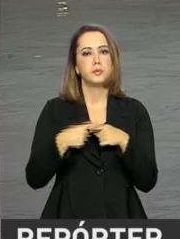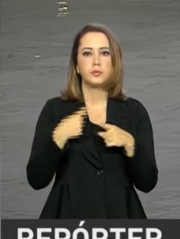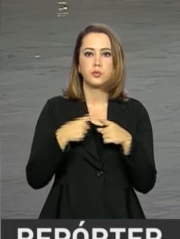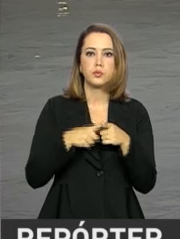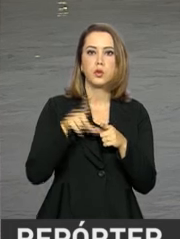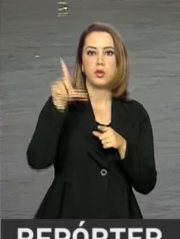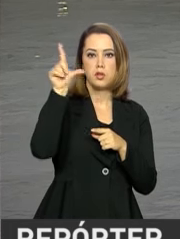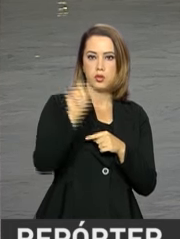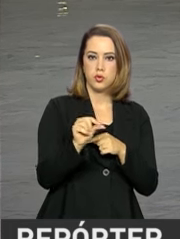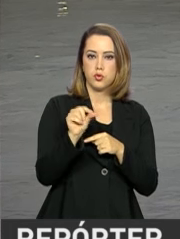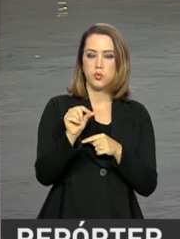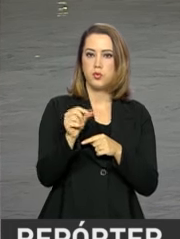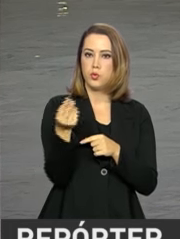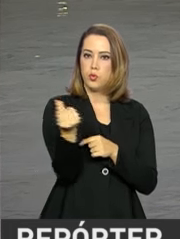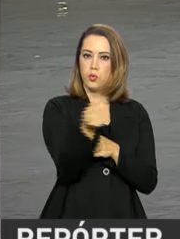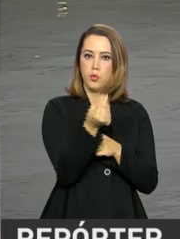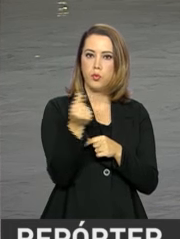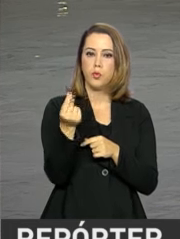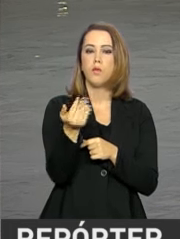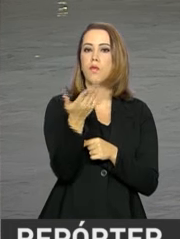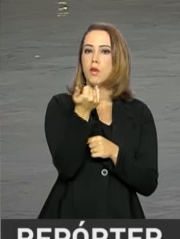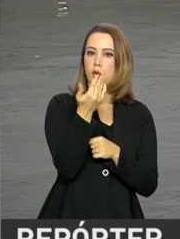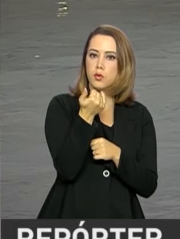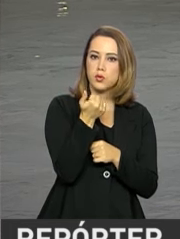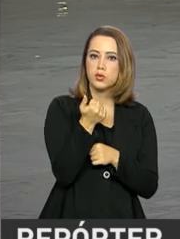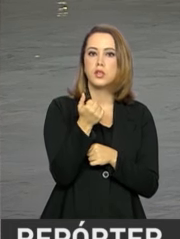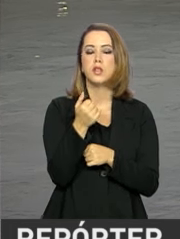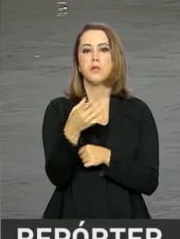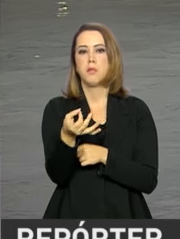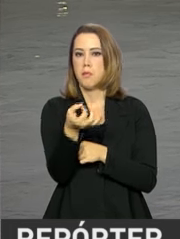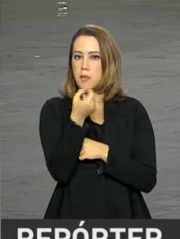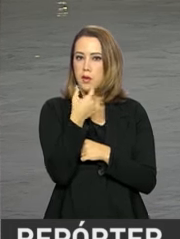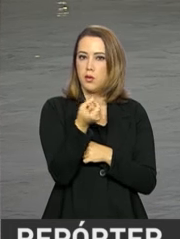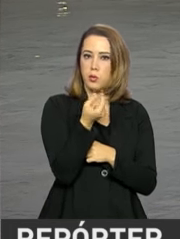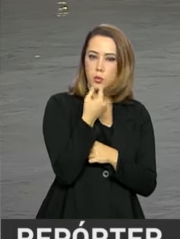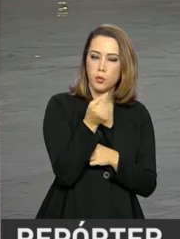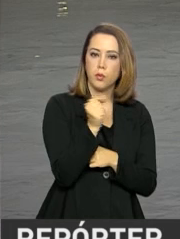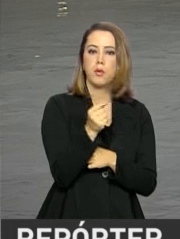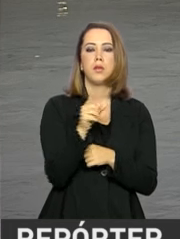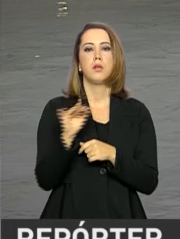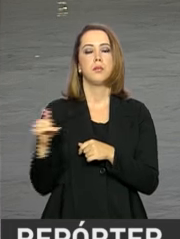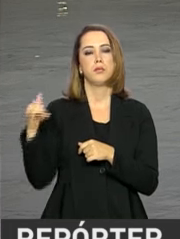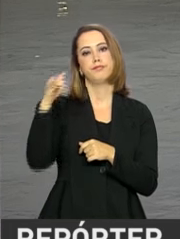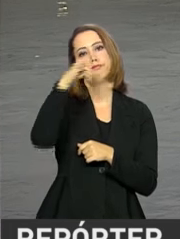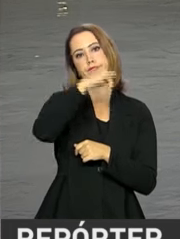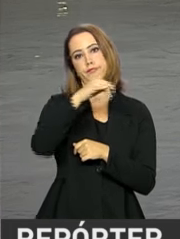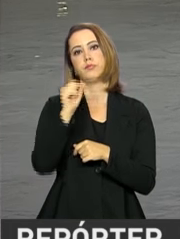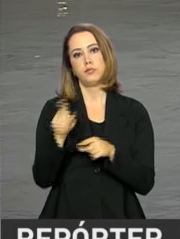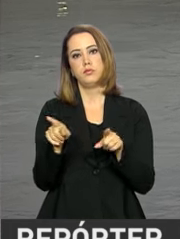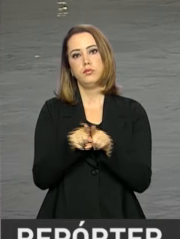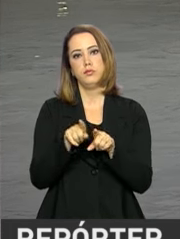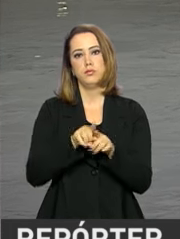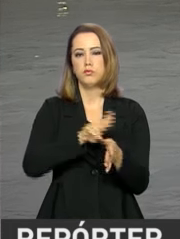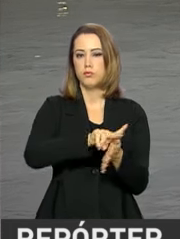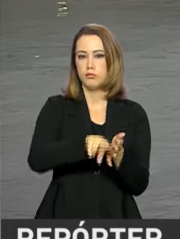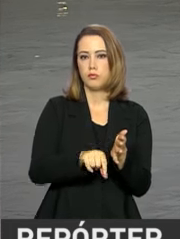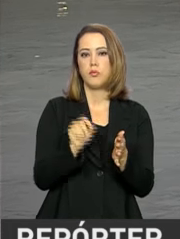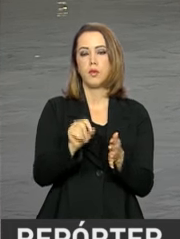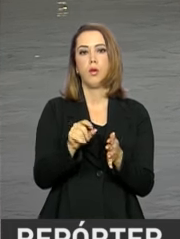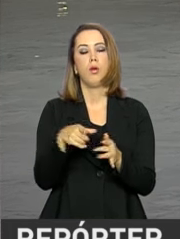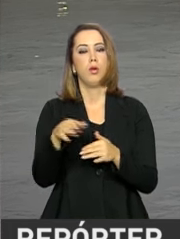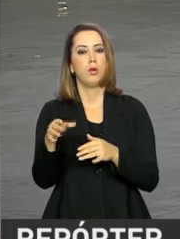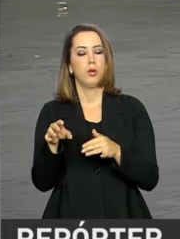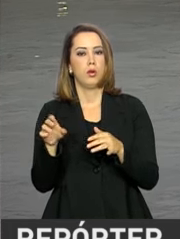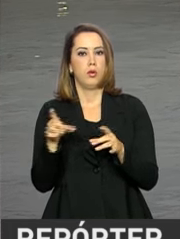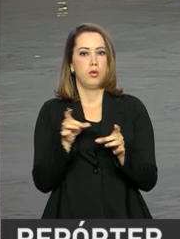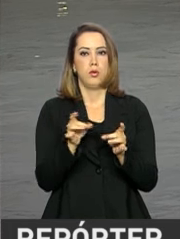de alimentos, remédios, combustíveis e passagens aéreas. Mas, Renato, o mercado trabalha com várias projeções da inflação.